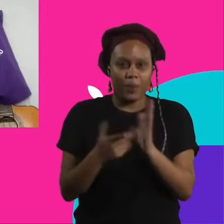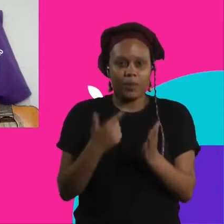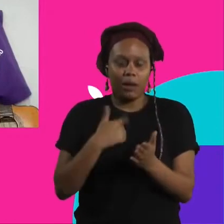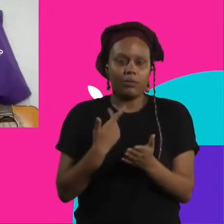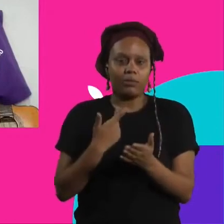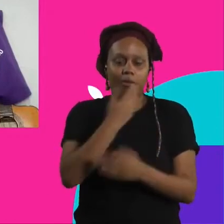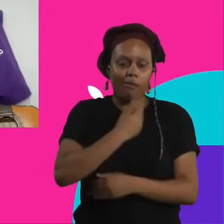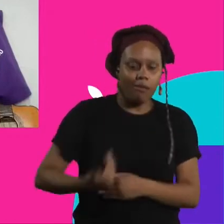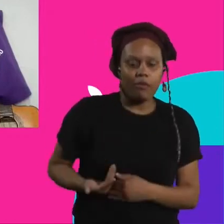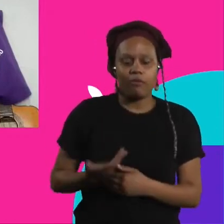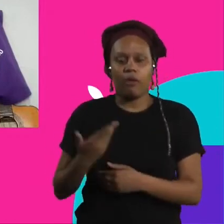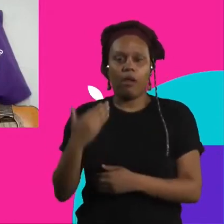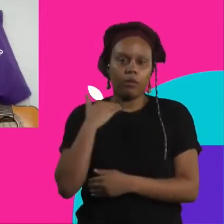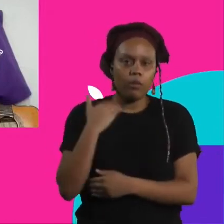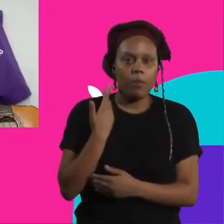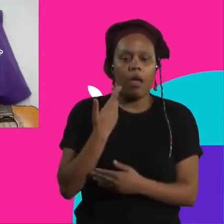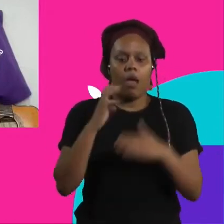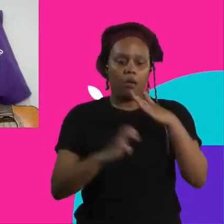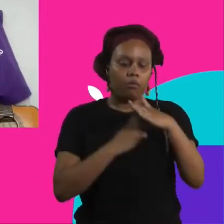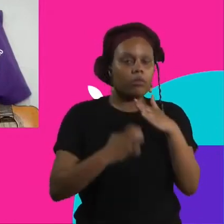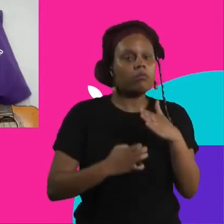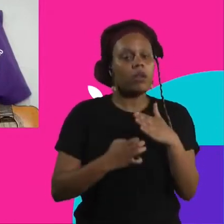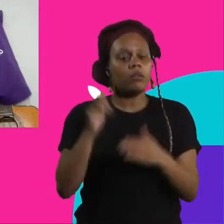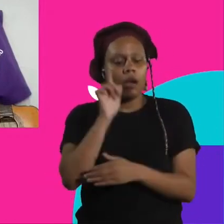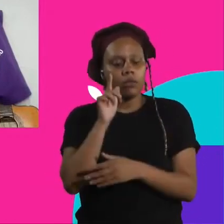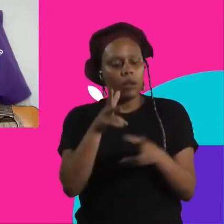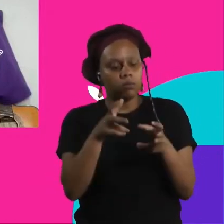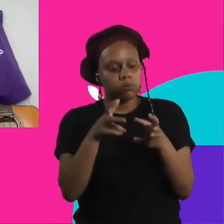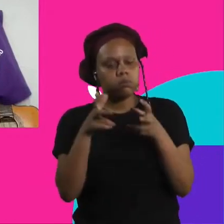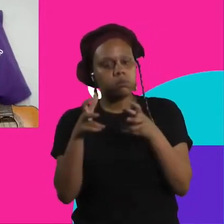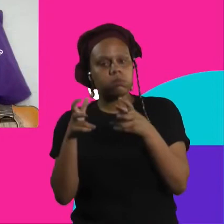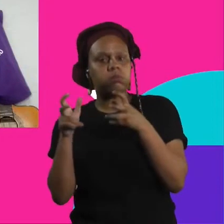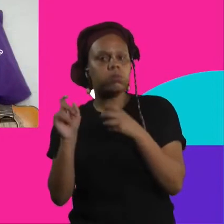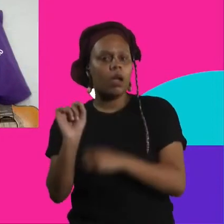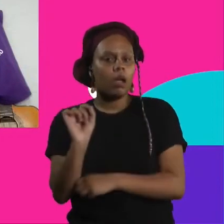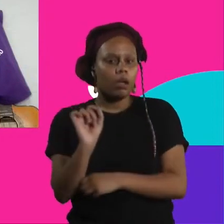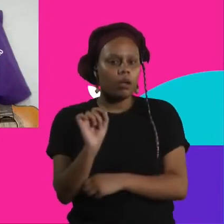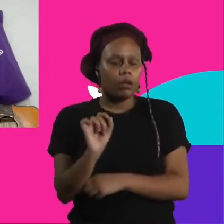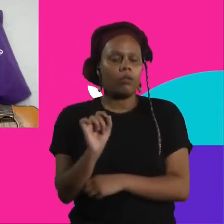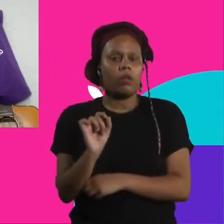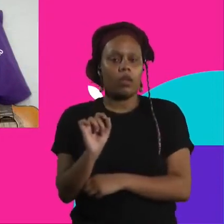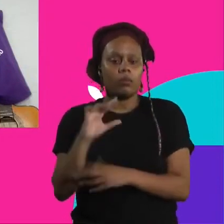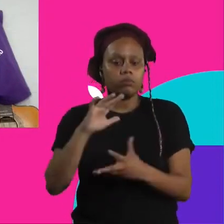bancos centrais, empresas, todo mundo passasse a olhar esse mundo aberto como o nosso novo normal daqui para